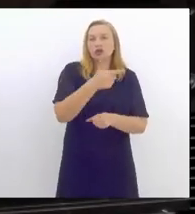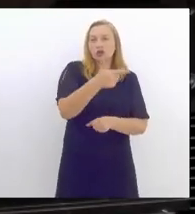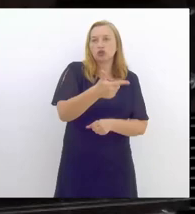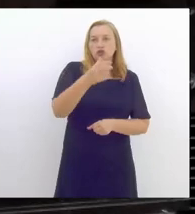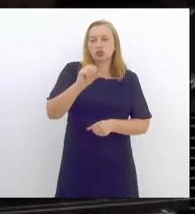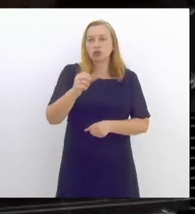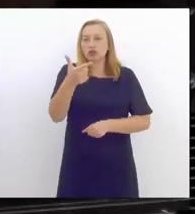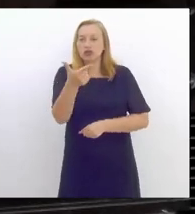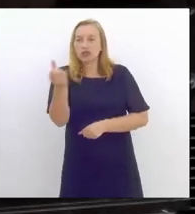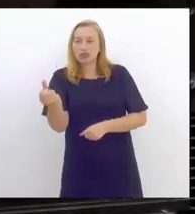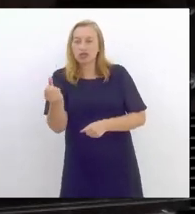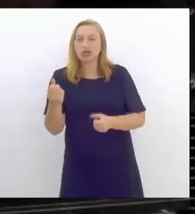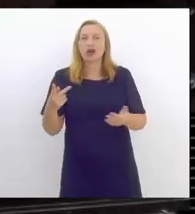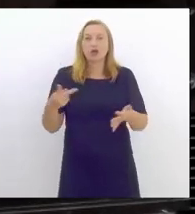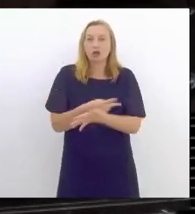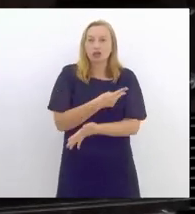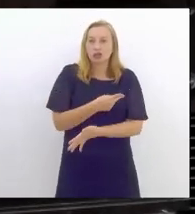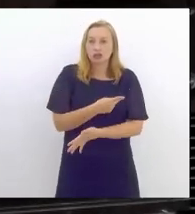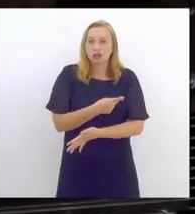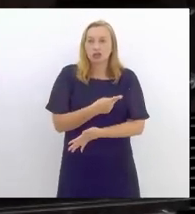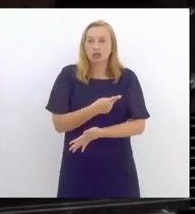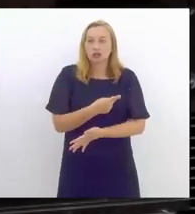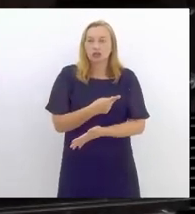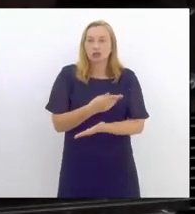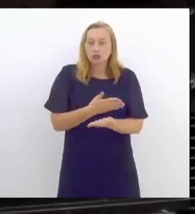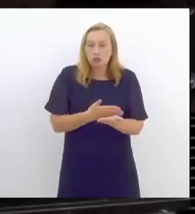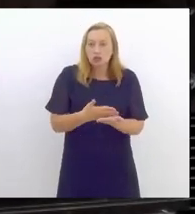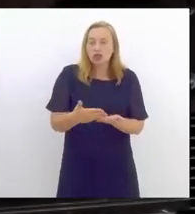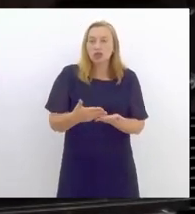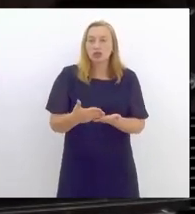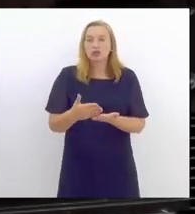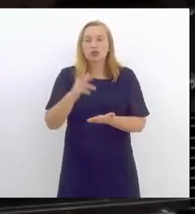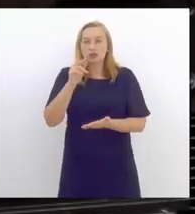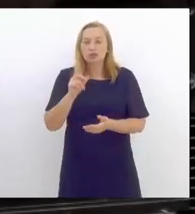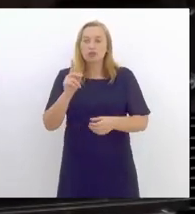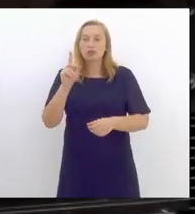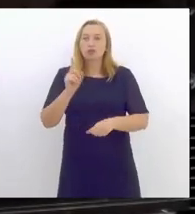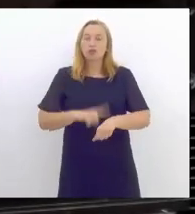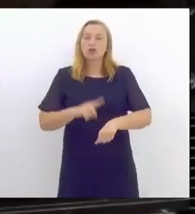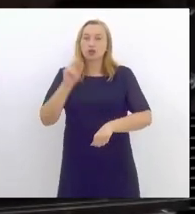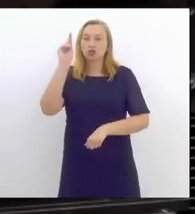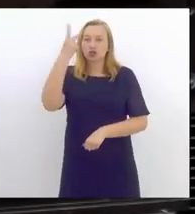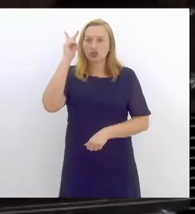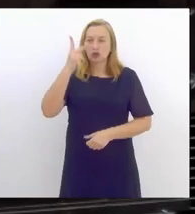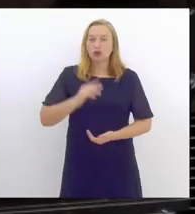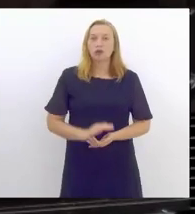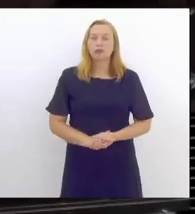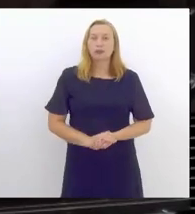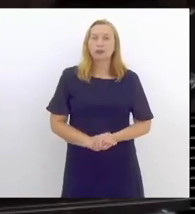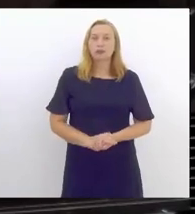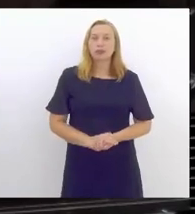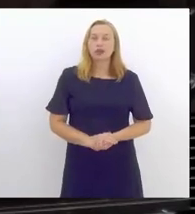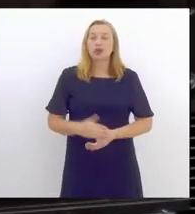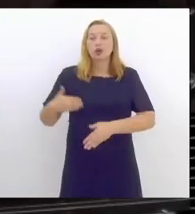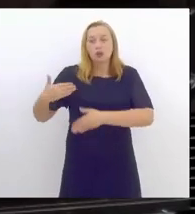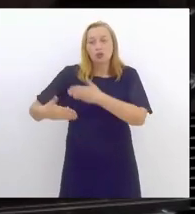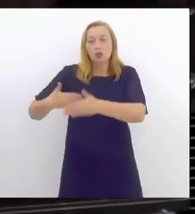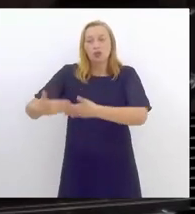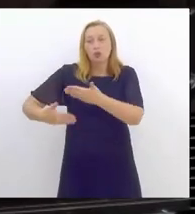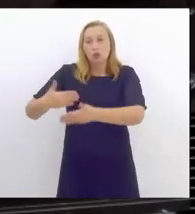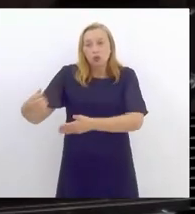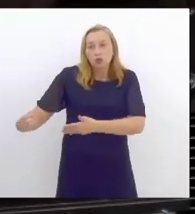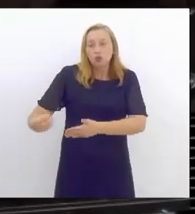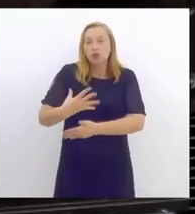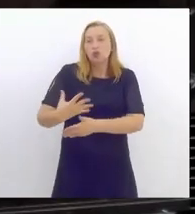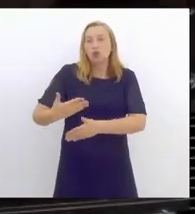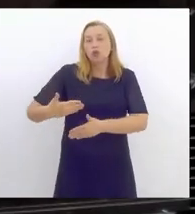isso aconteceu, desde o início dessa série histórica. Sei que é o início de um longo processo, mas